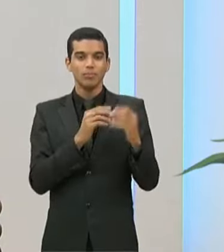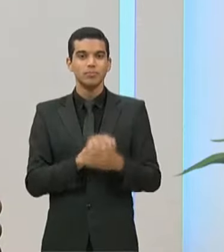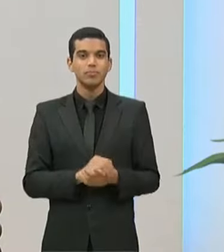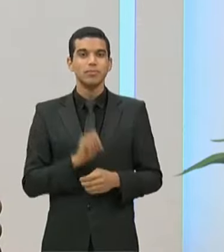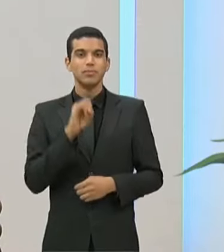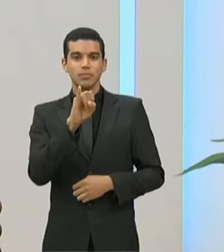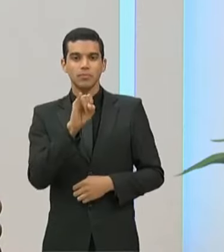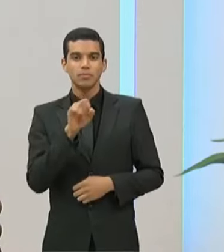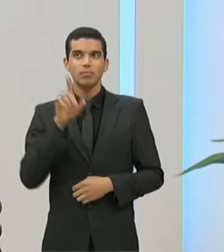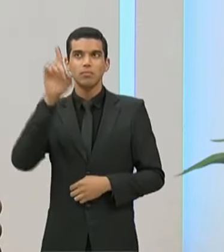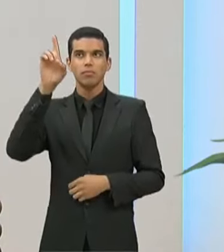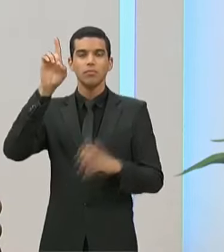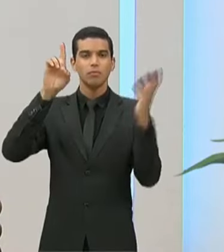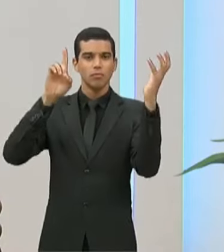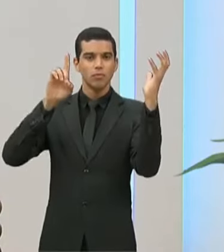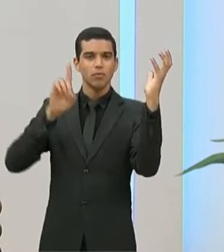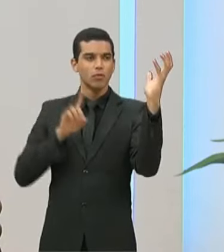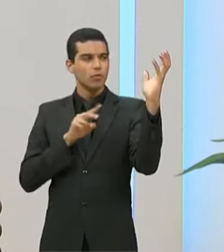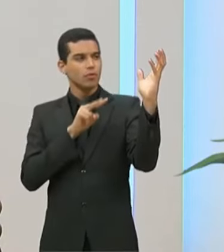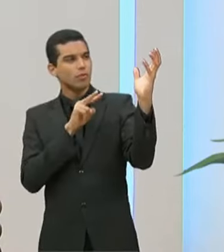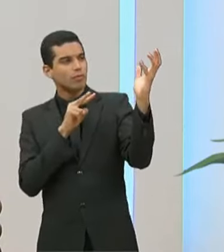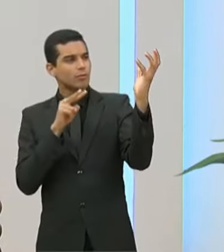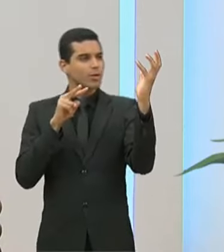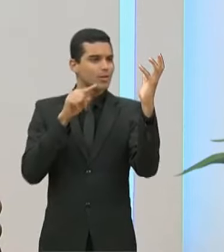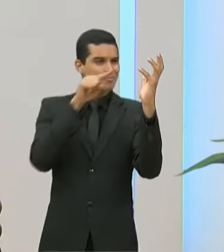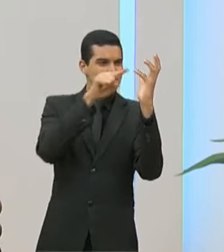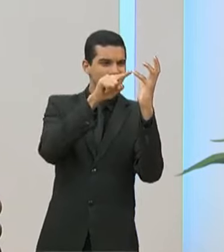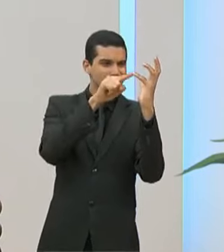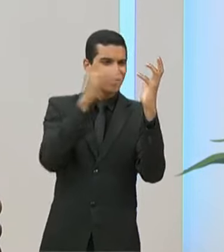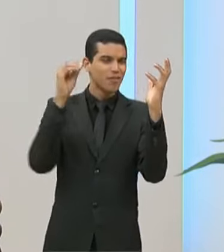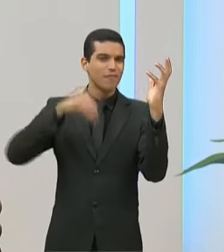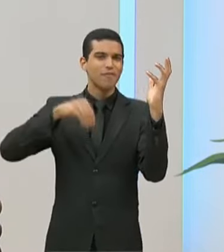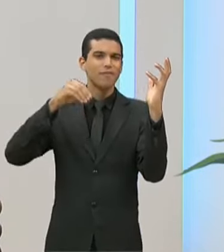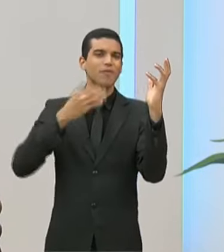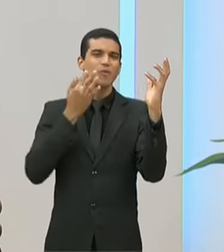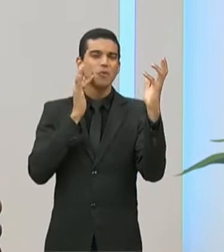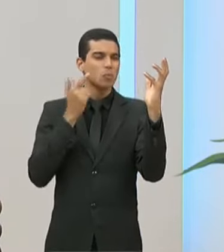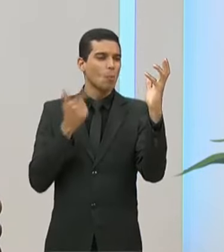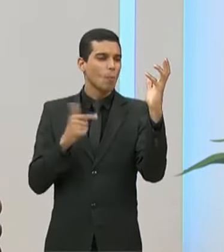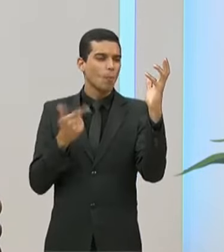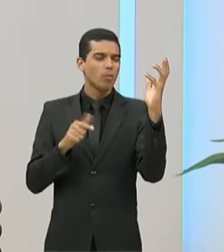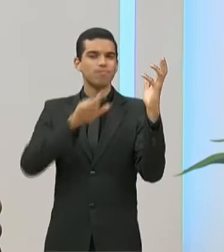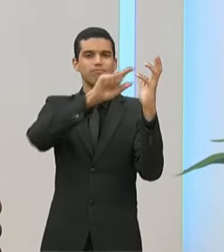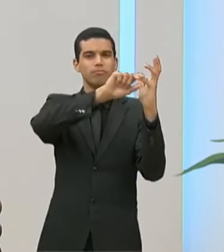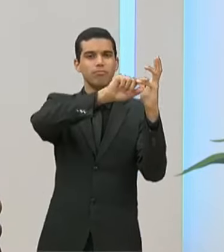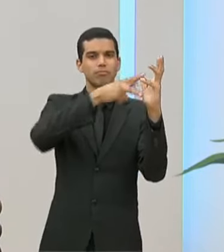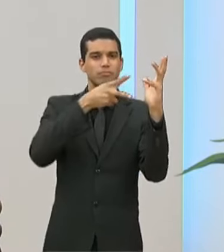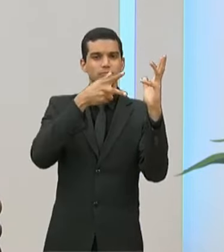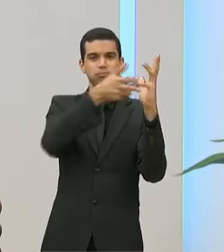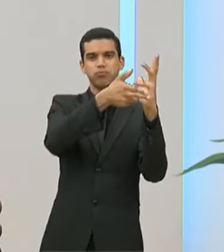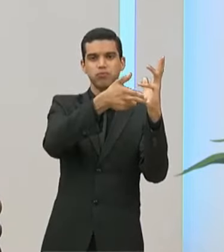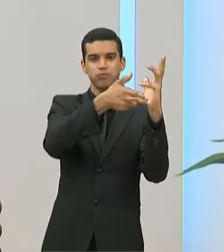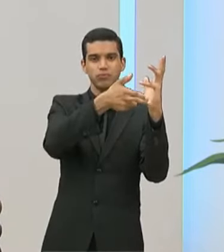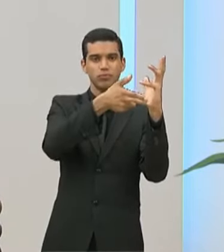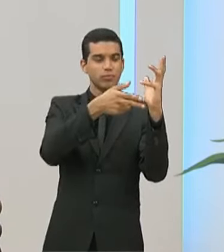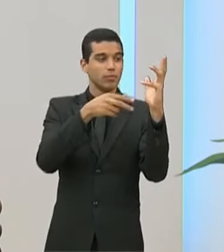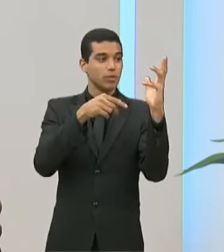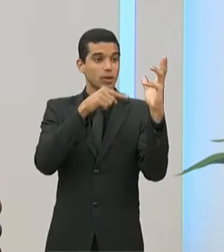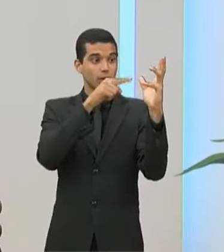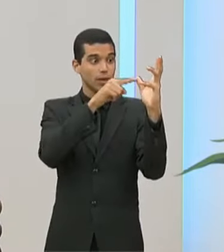atira, e limpa toda aquela que dá fruto, para que dê